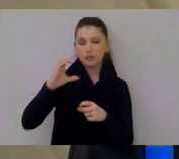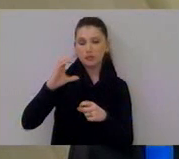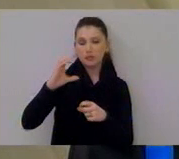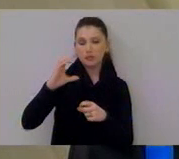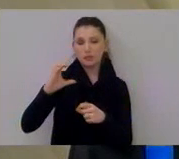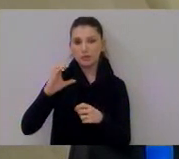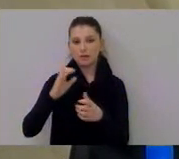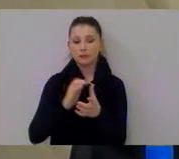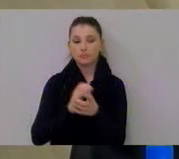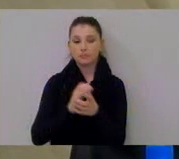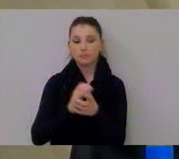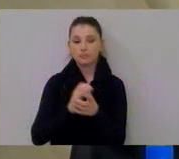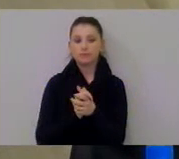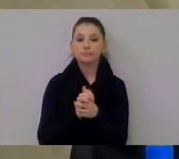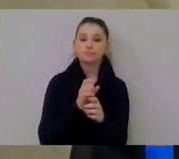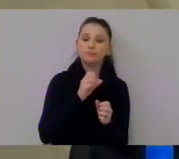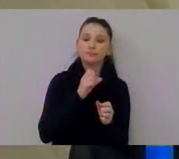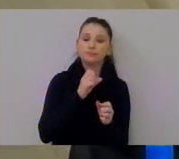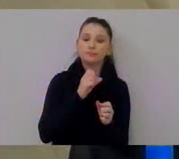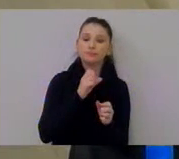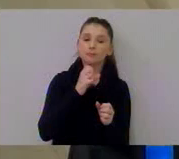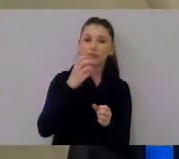Indicação